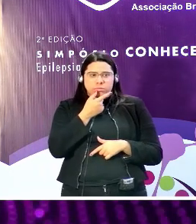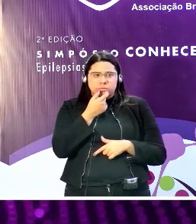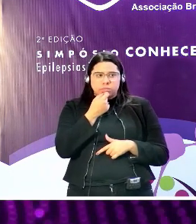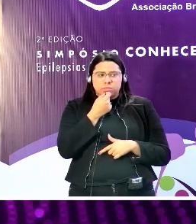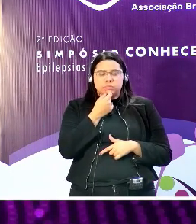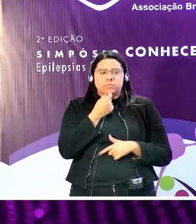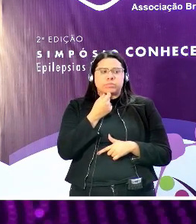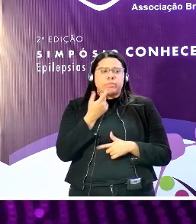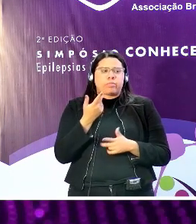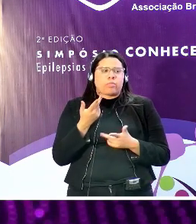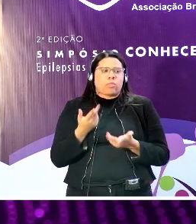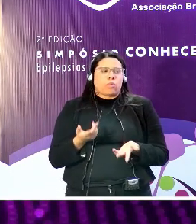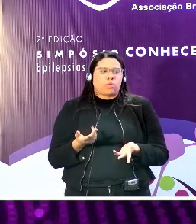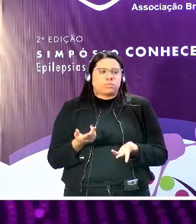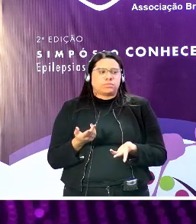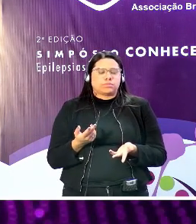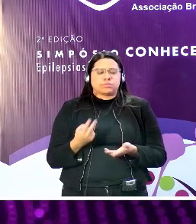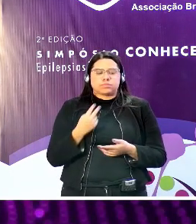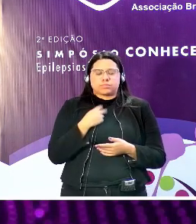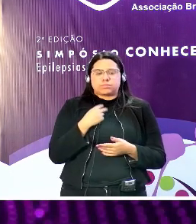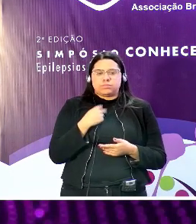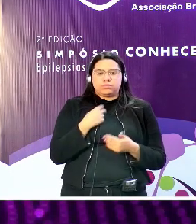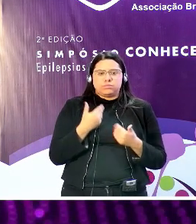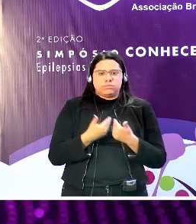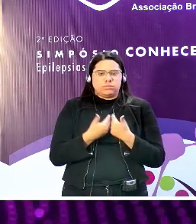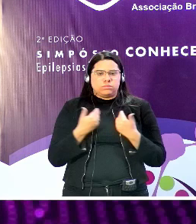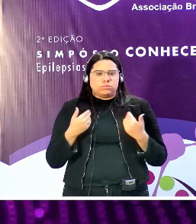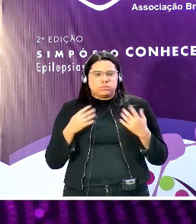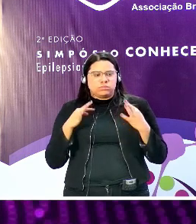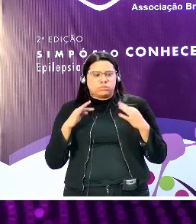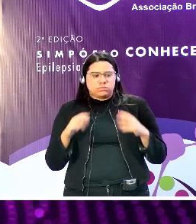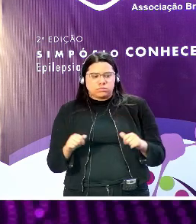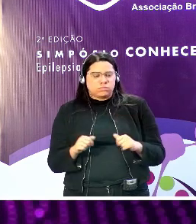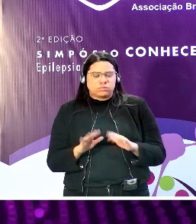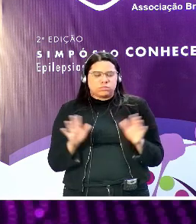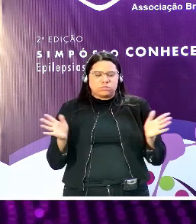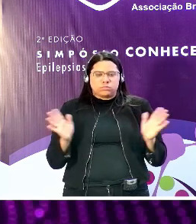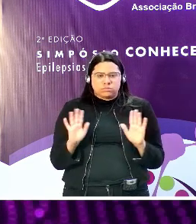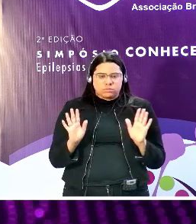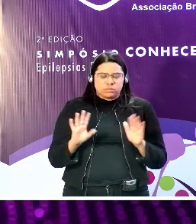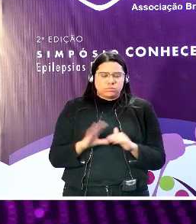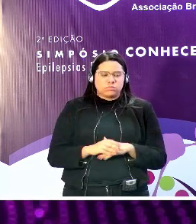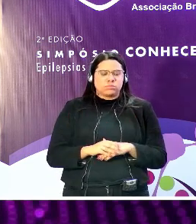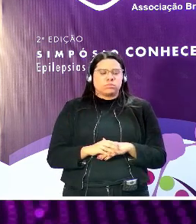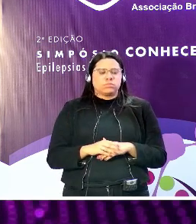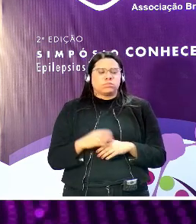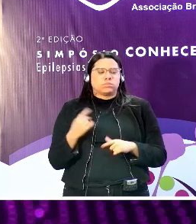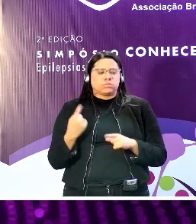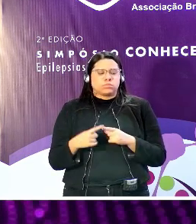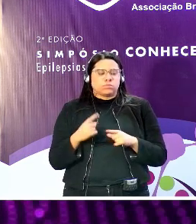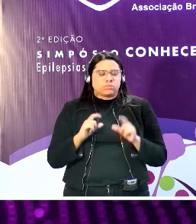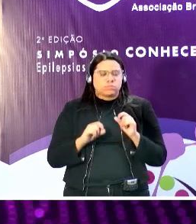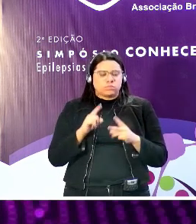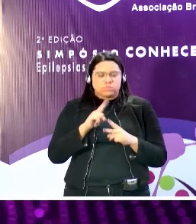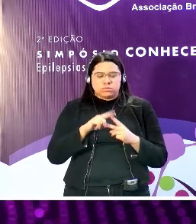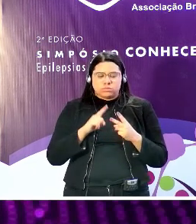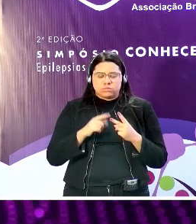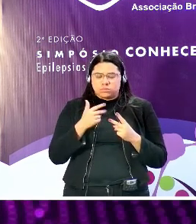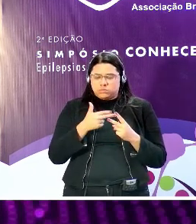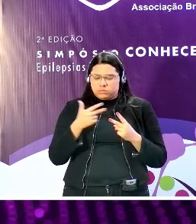podem... a gente não pode separar tolerabilidade de eficácia. porque às vezes as duas coisas